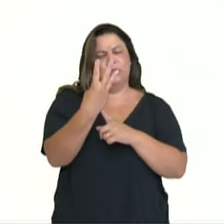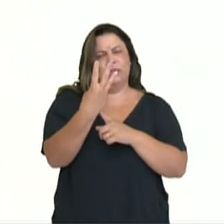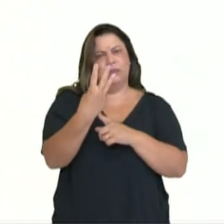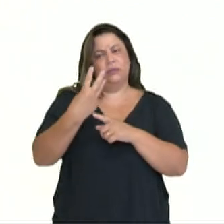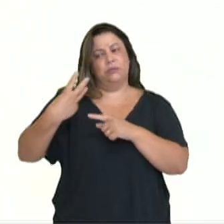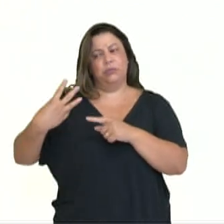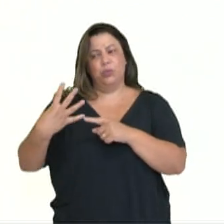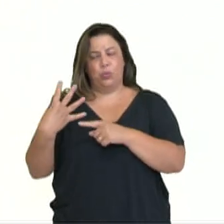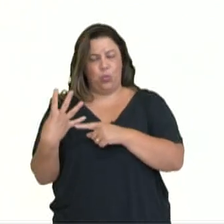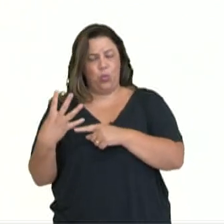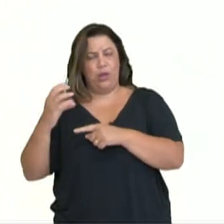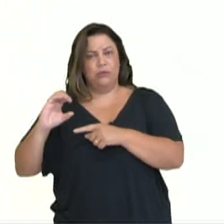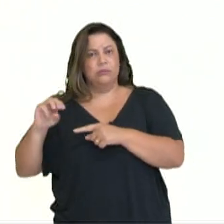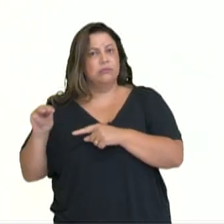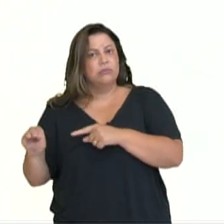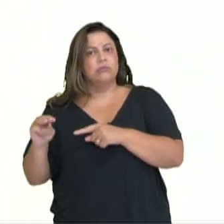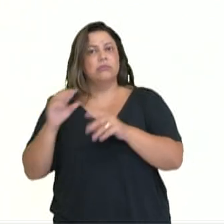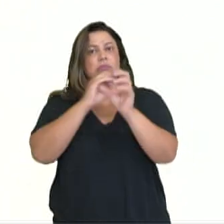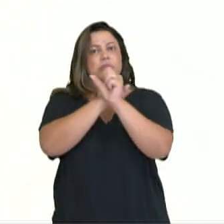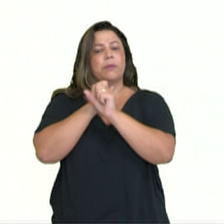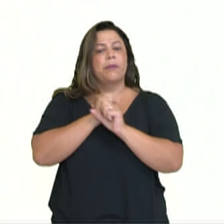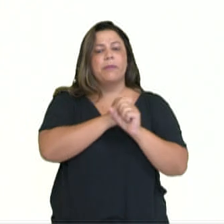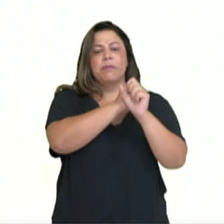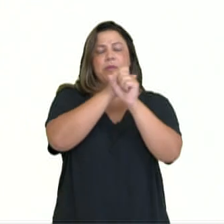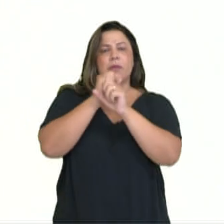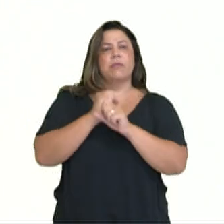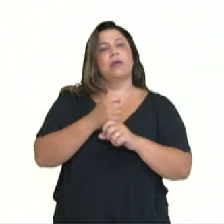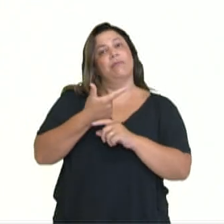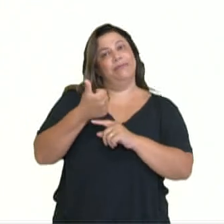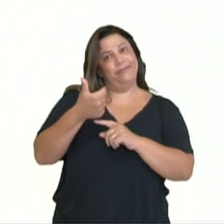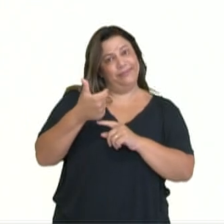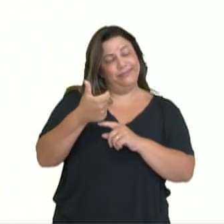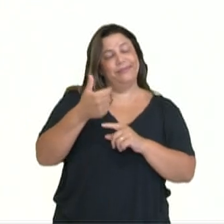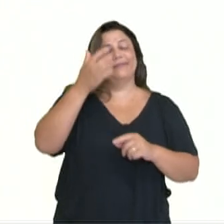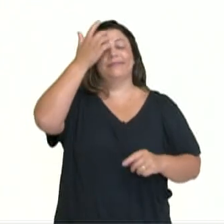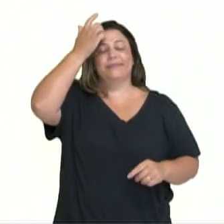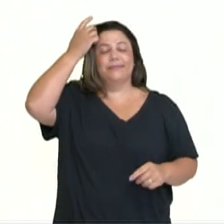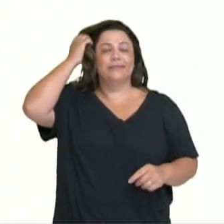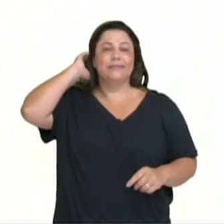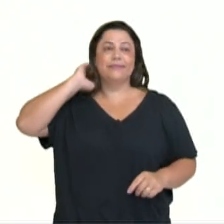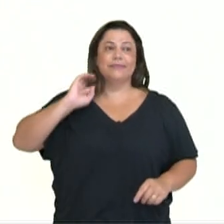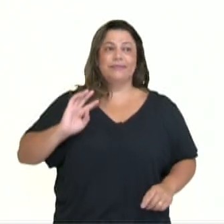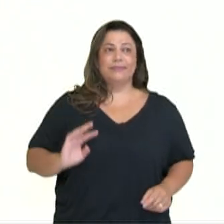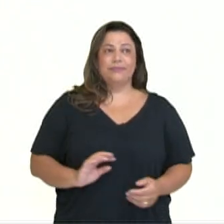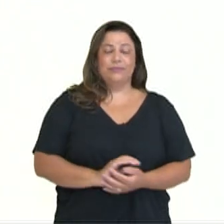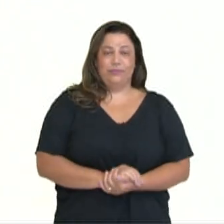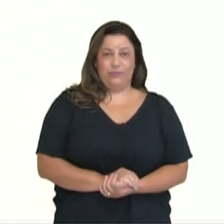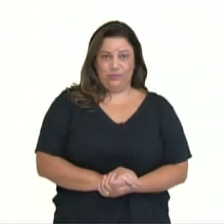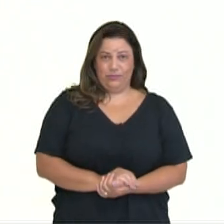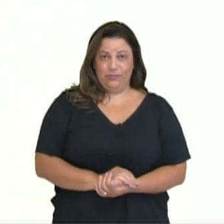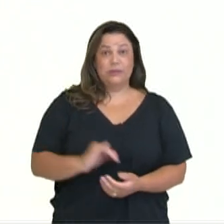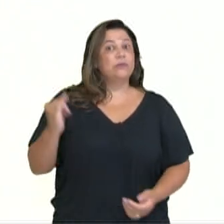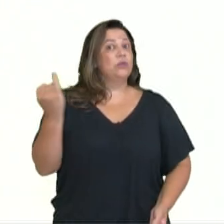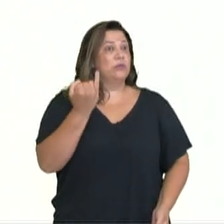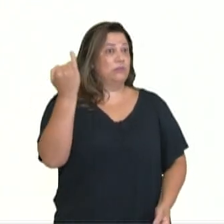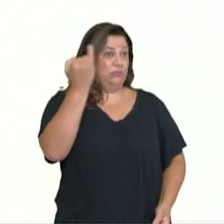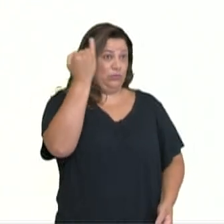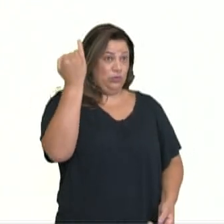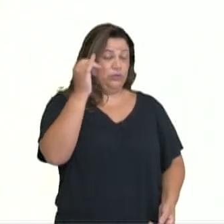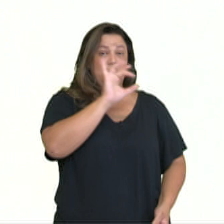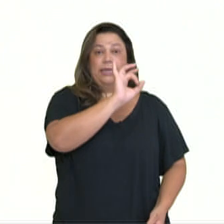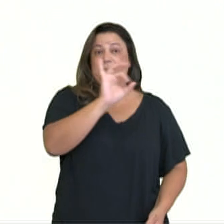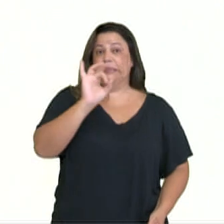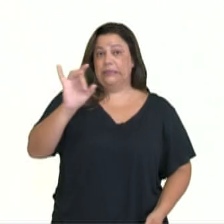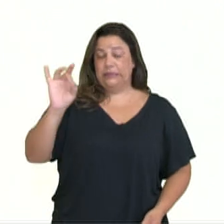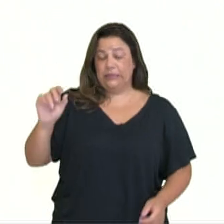centímetros, a área total vai ser o quê? 4 vezes 3, que dá 12. Uma coisa importante é que cada figura